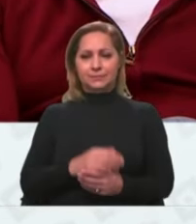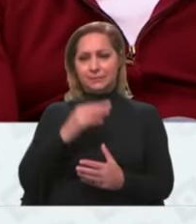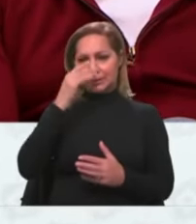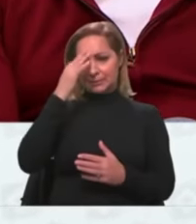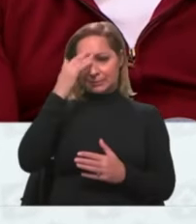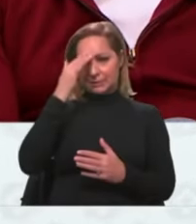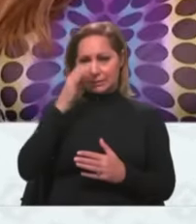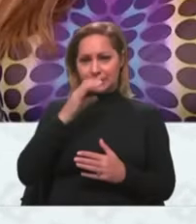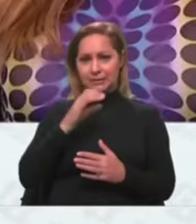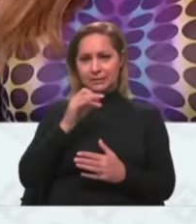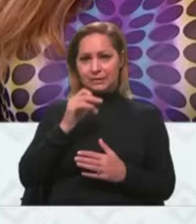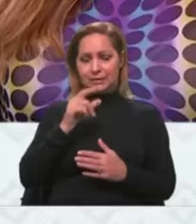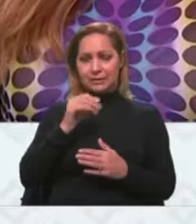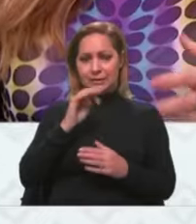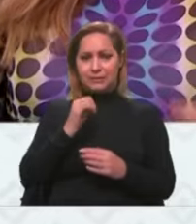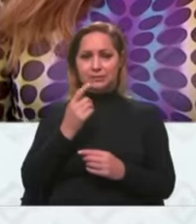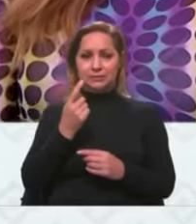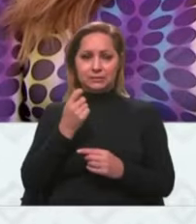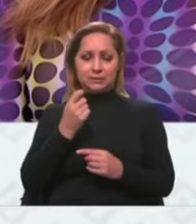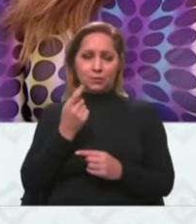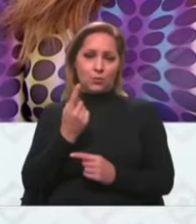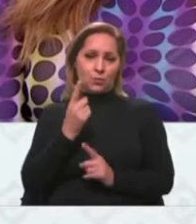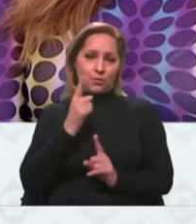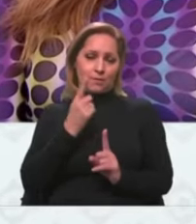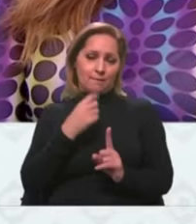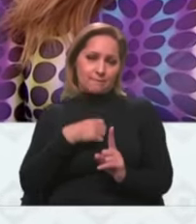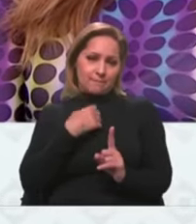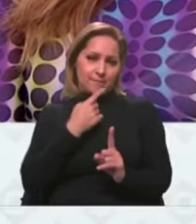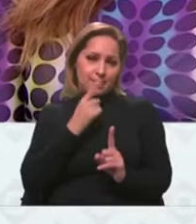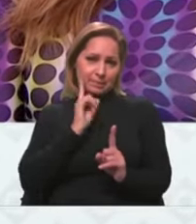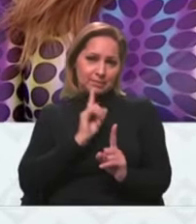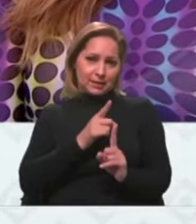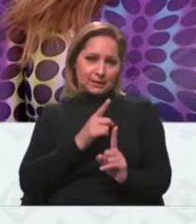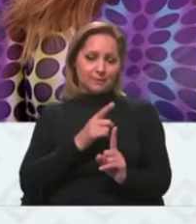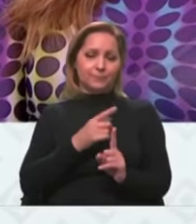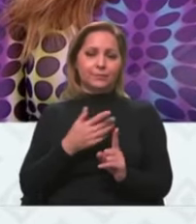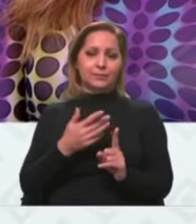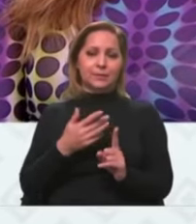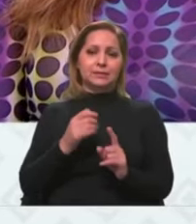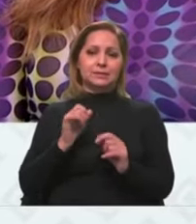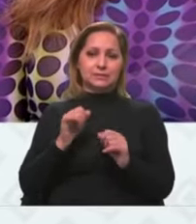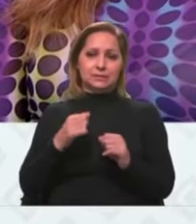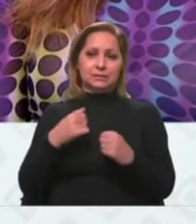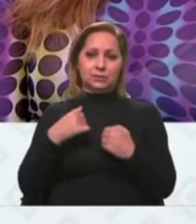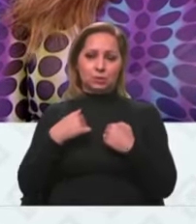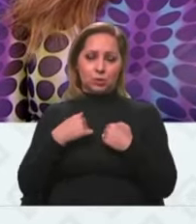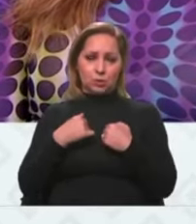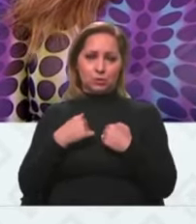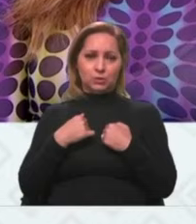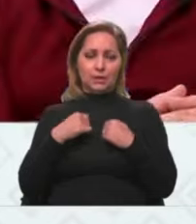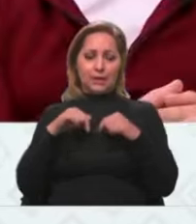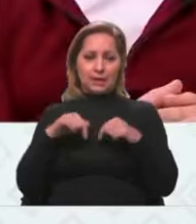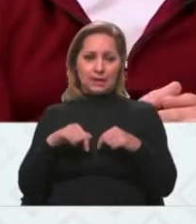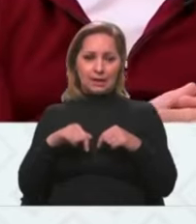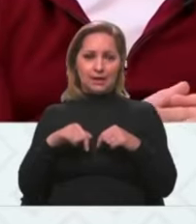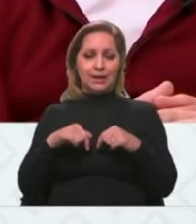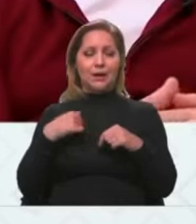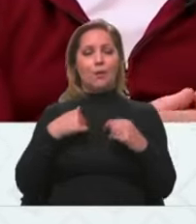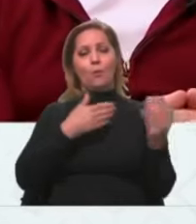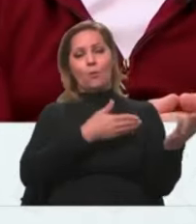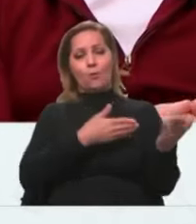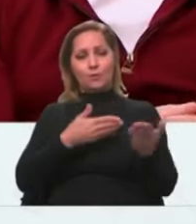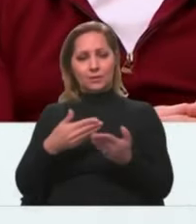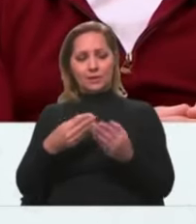claro, a falta da Cidália, senão não teria vontade de Sim, renovar os votos. Mas... E a primeira coisa que fizemos foi convidei logo para vir almoçar à minha